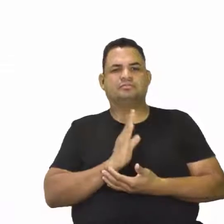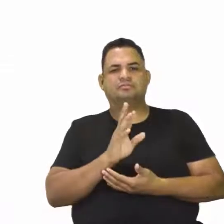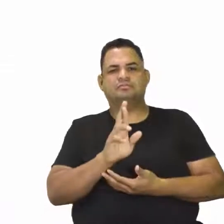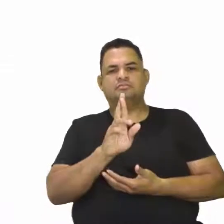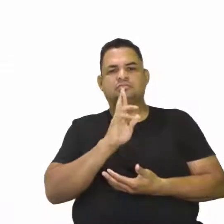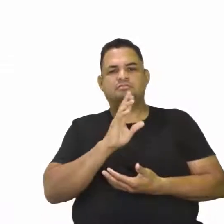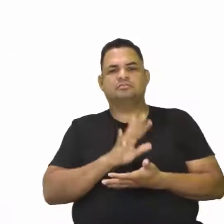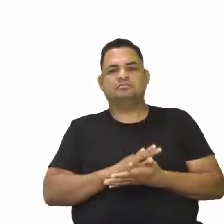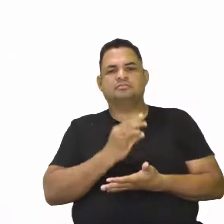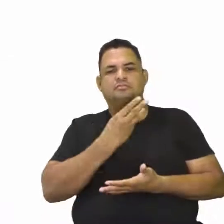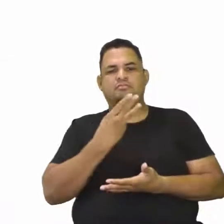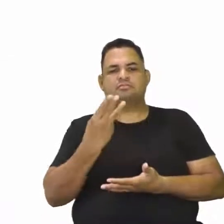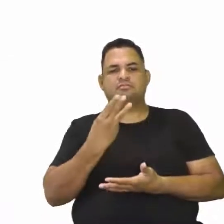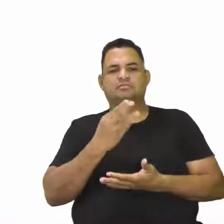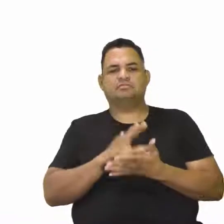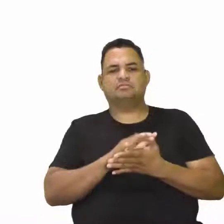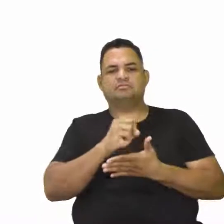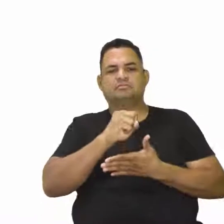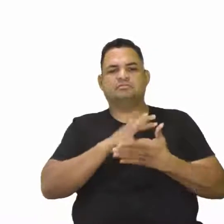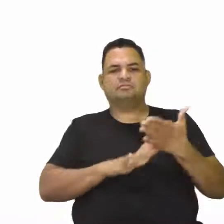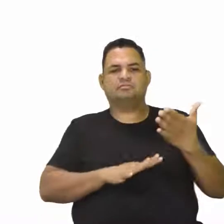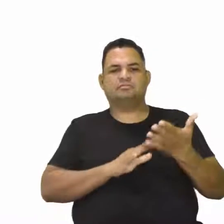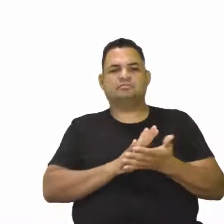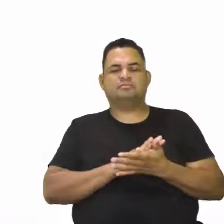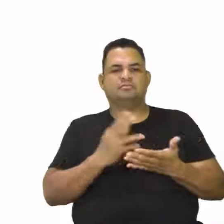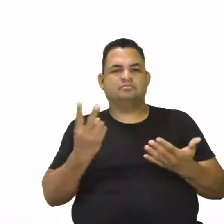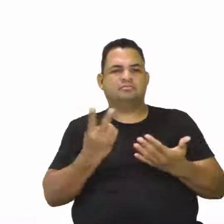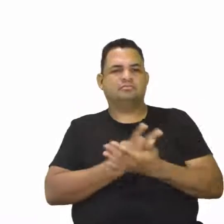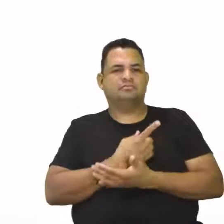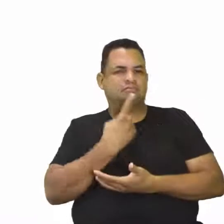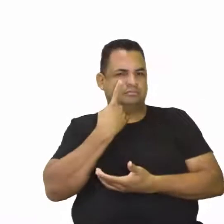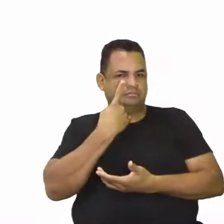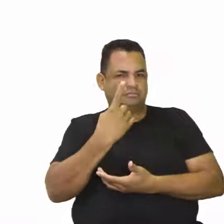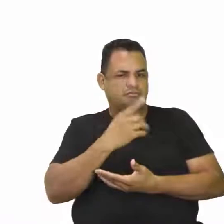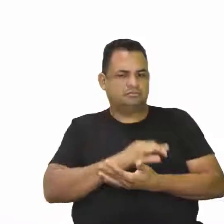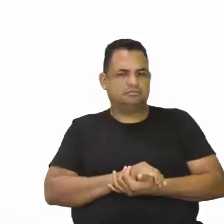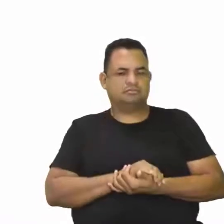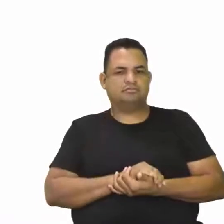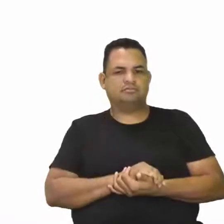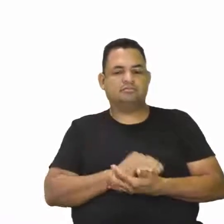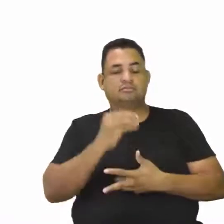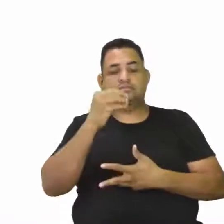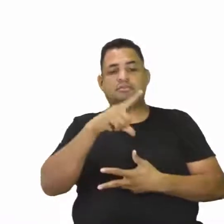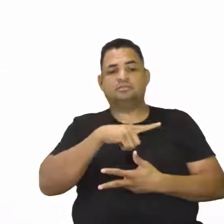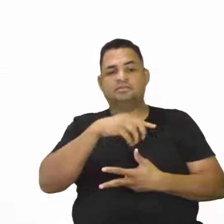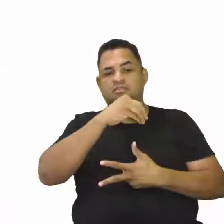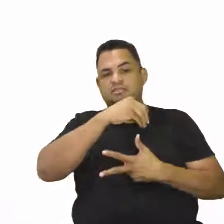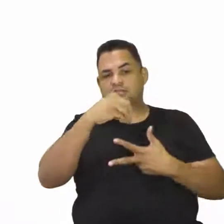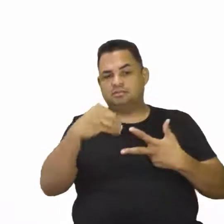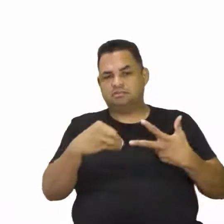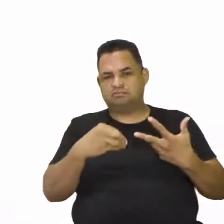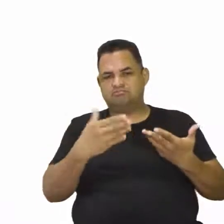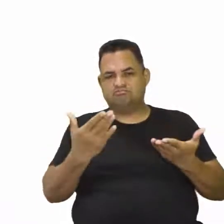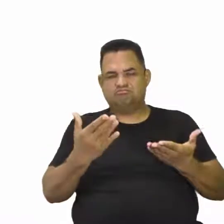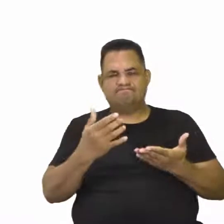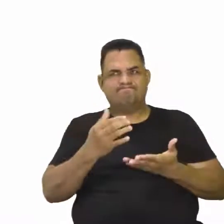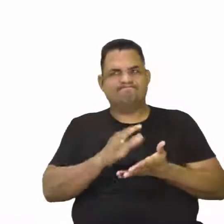responder 3 questões, né? Então acontece, vocês viram que teve um Enem, não